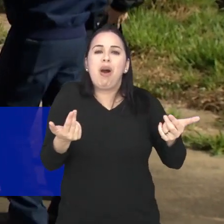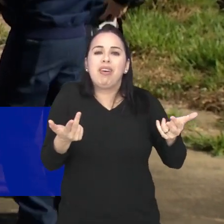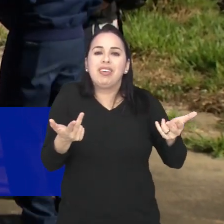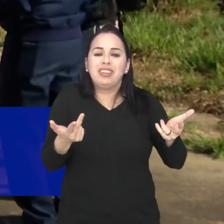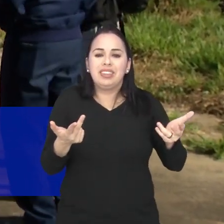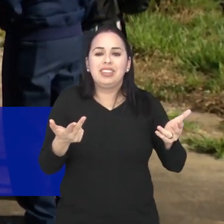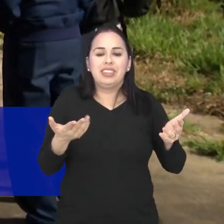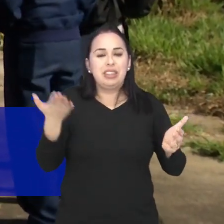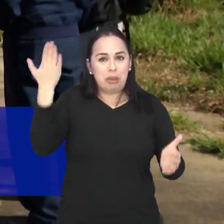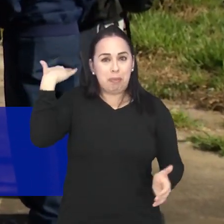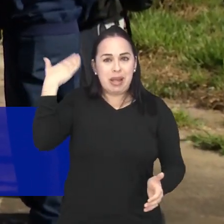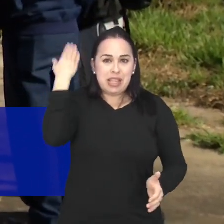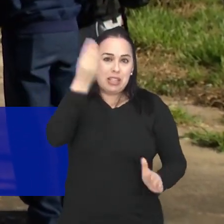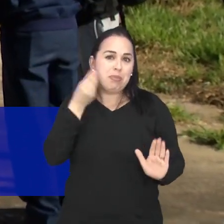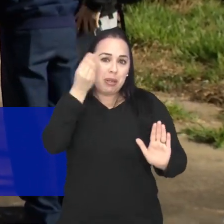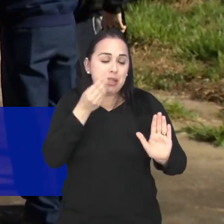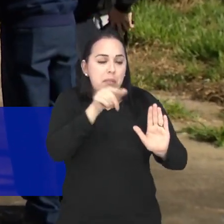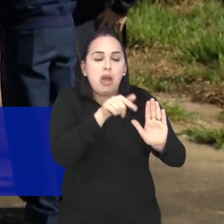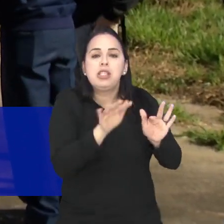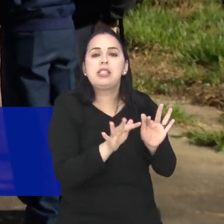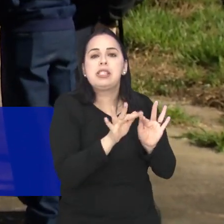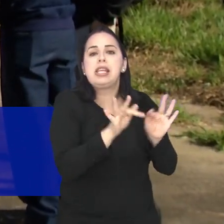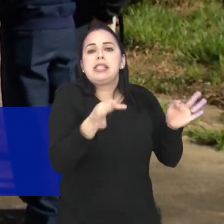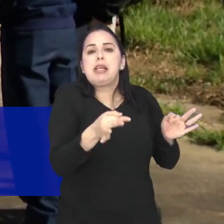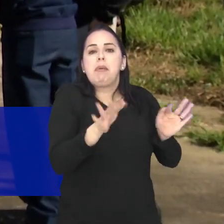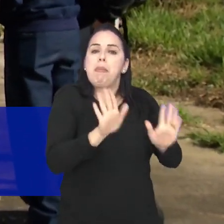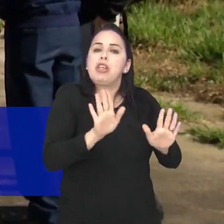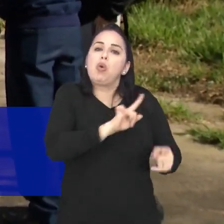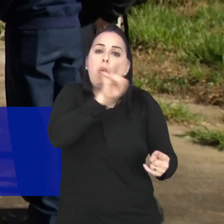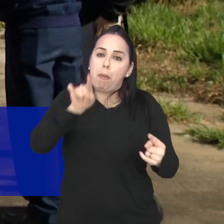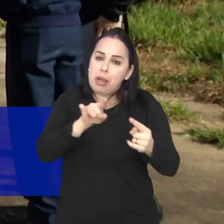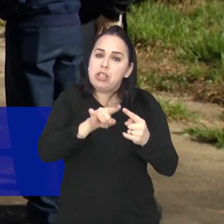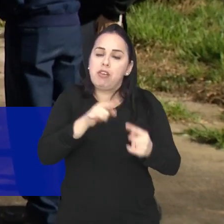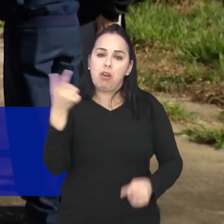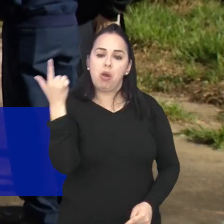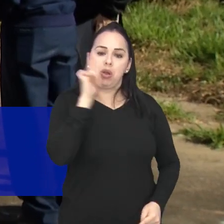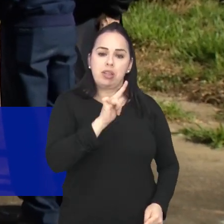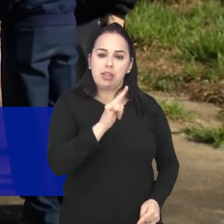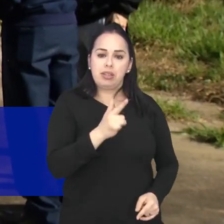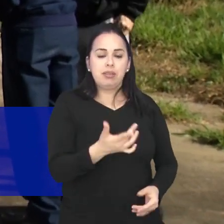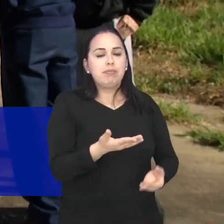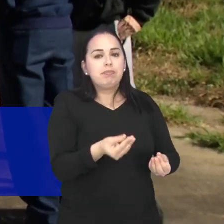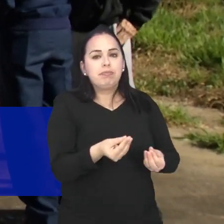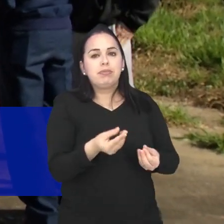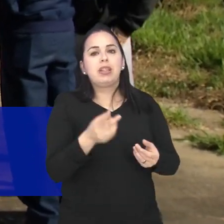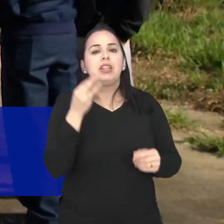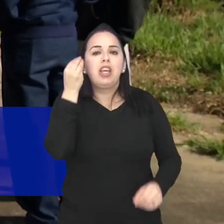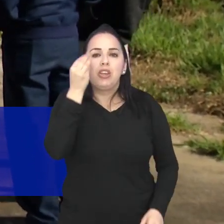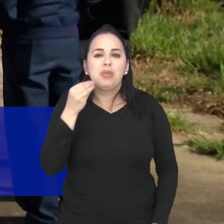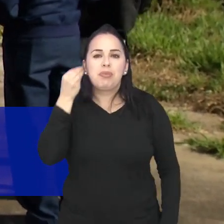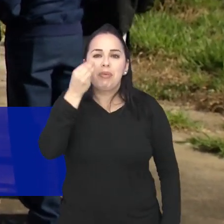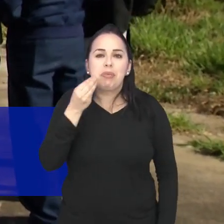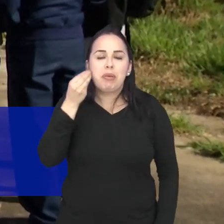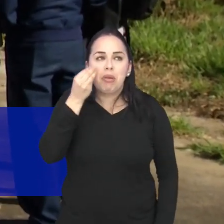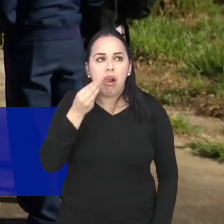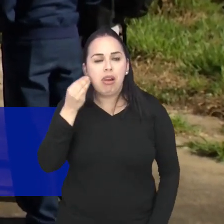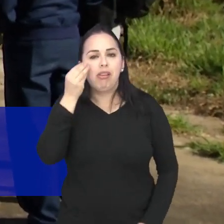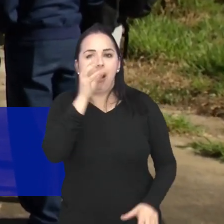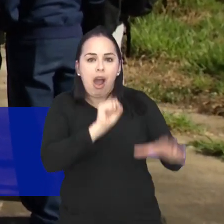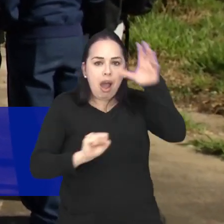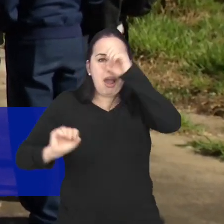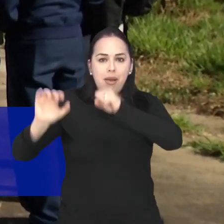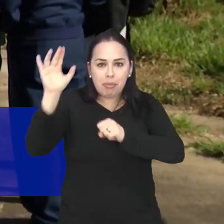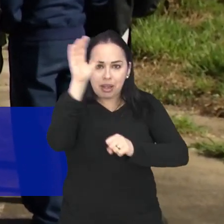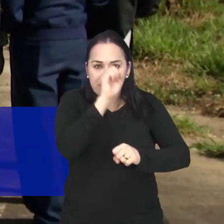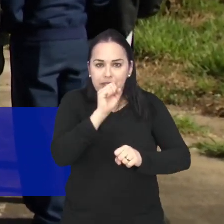that are maybe a little bit more simple and straightforward give you the experience to do the much more complex things we're